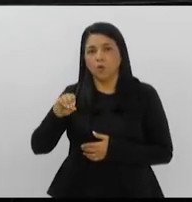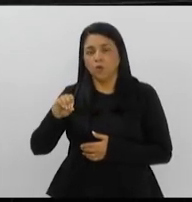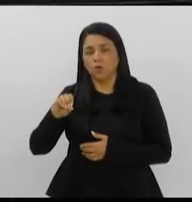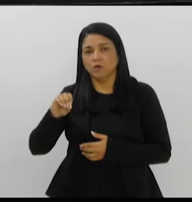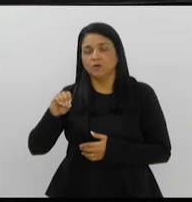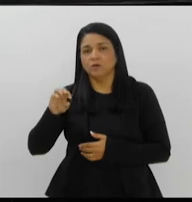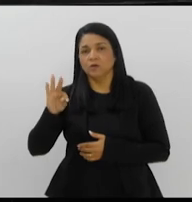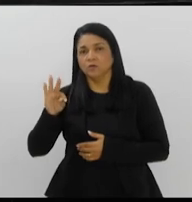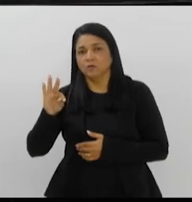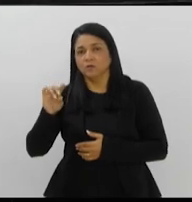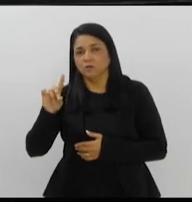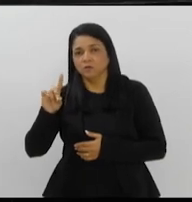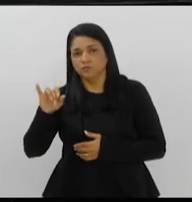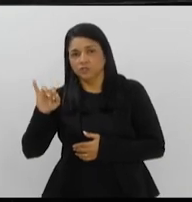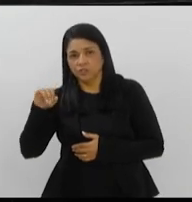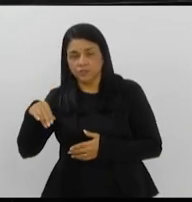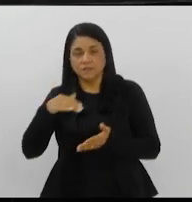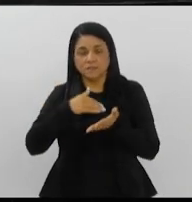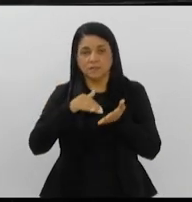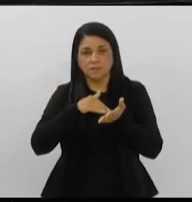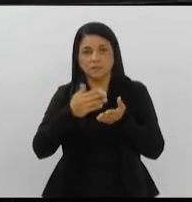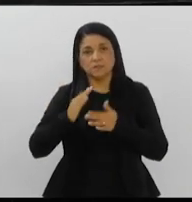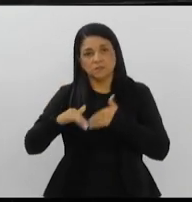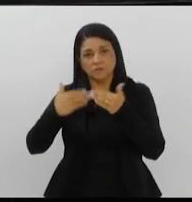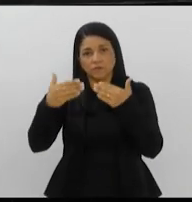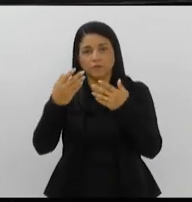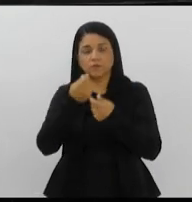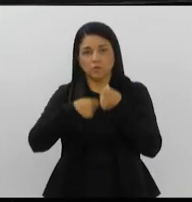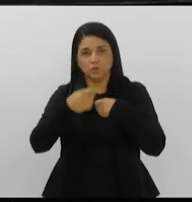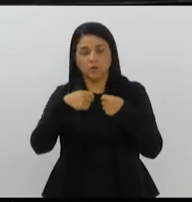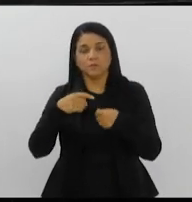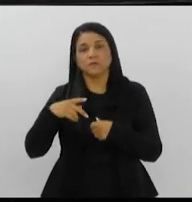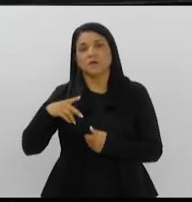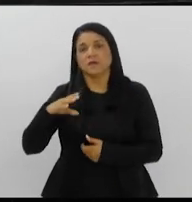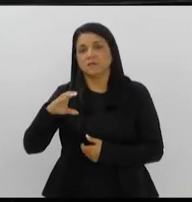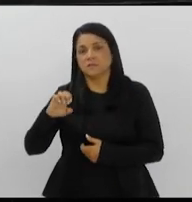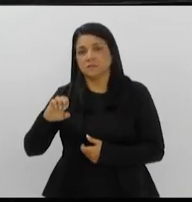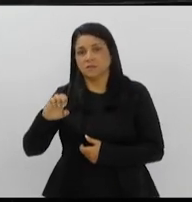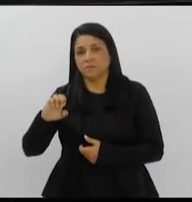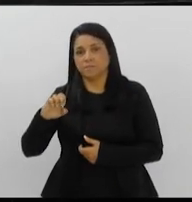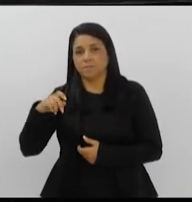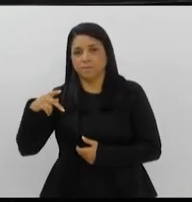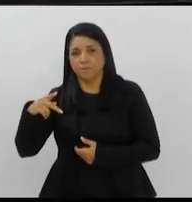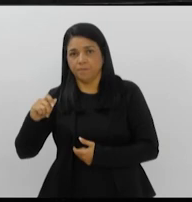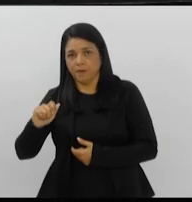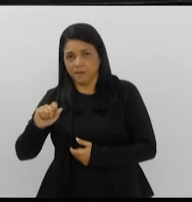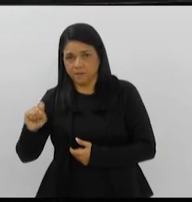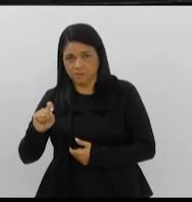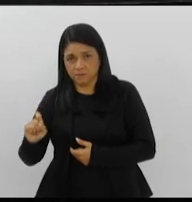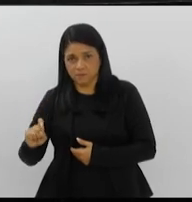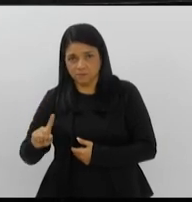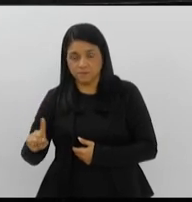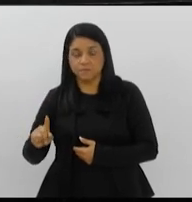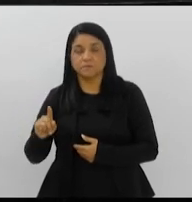de Desenvolvimento Econômico e da Cefaz, e trabalhou